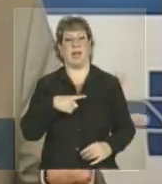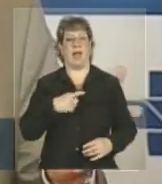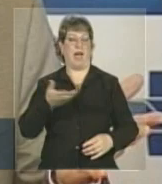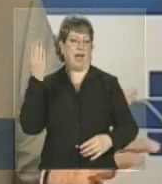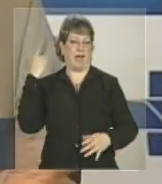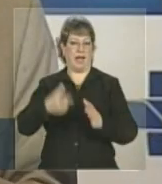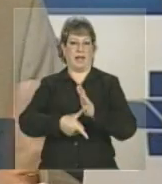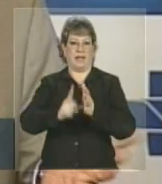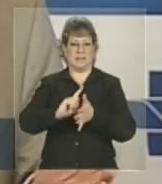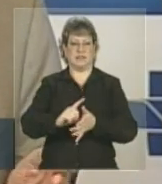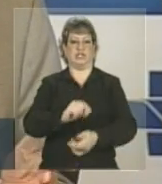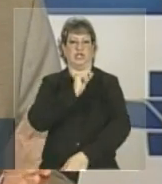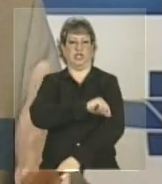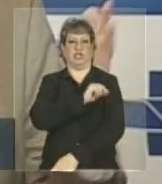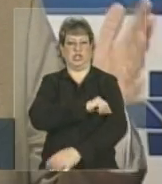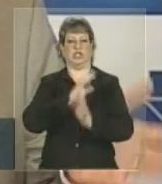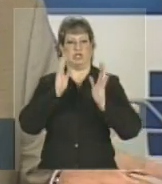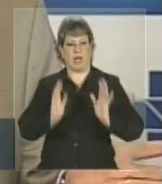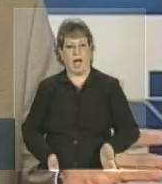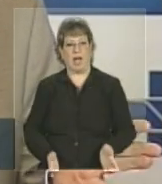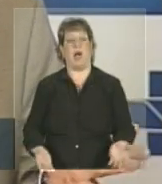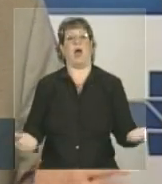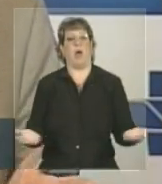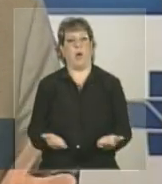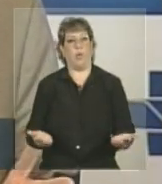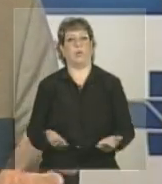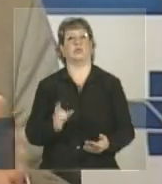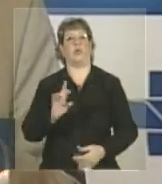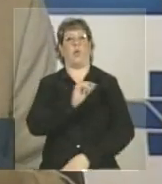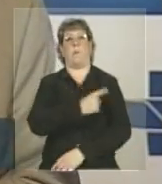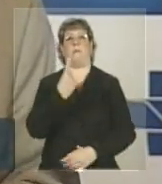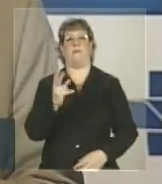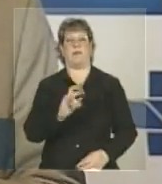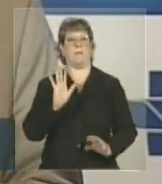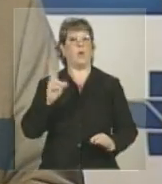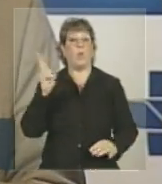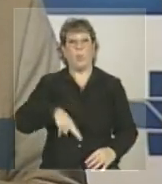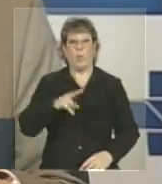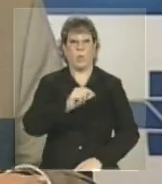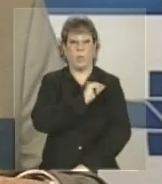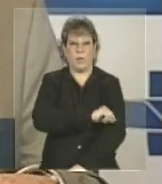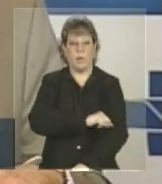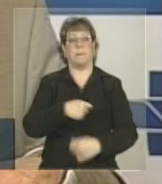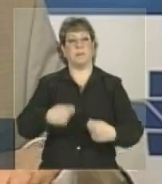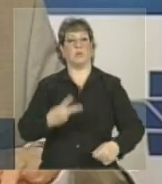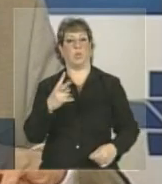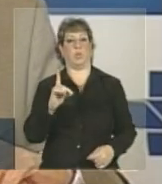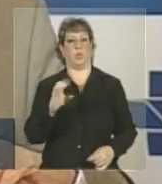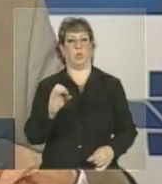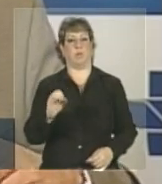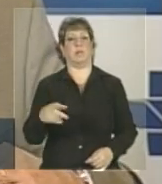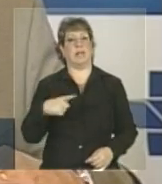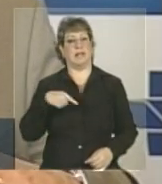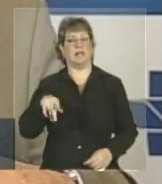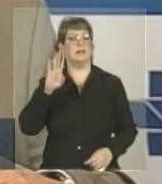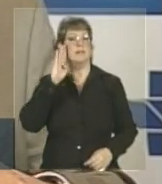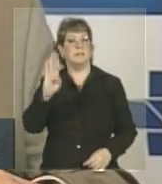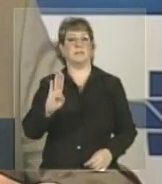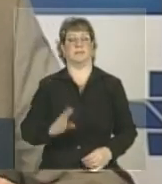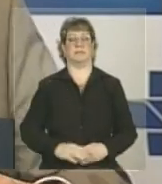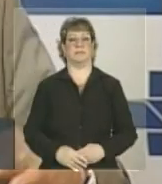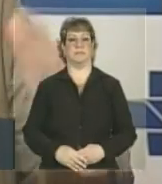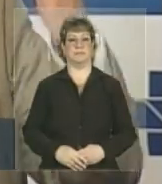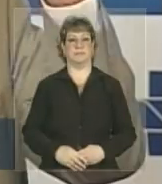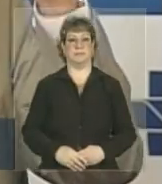entre 6 meses e 1 ano, agora ainda está dentro da faixa, né, algumas delas, tomarão uma dose só, porque é o que basta para reforçar.